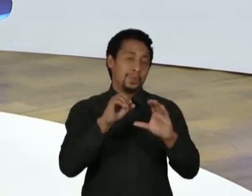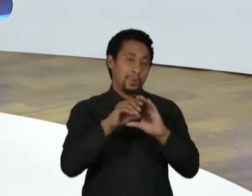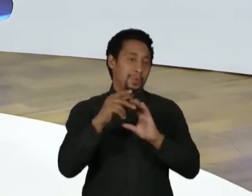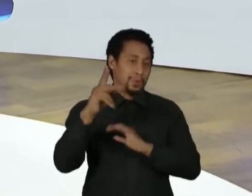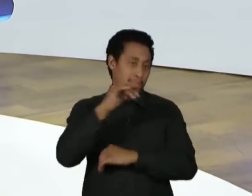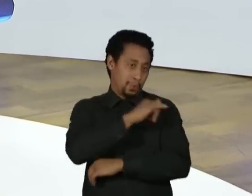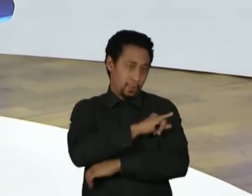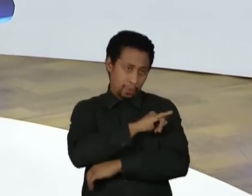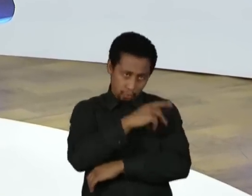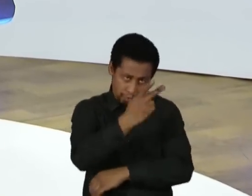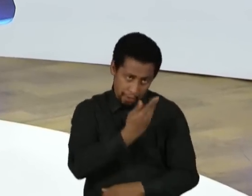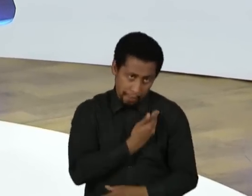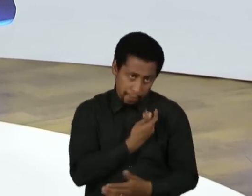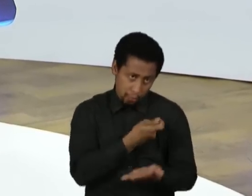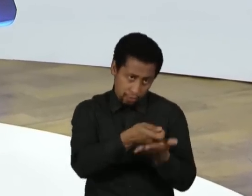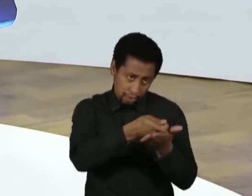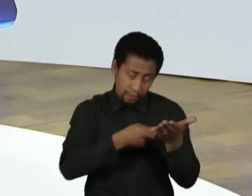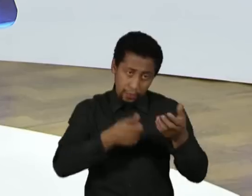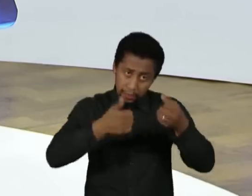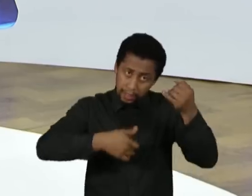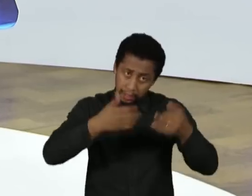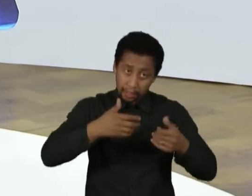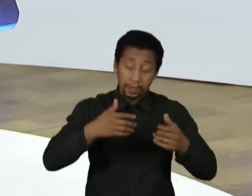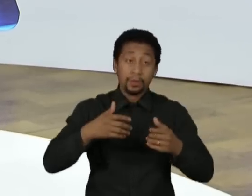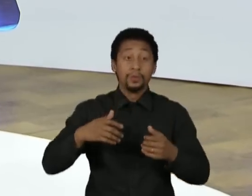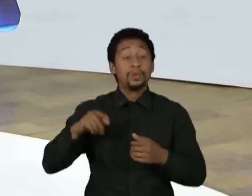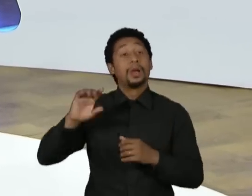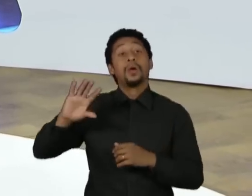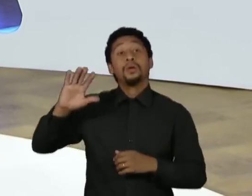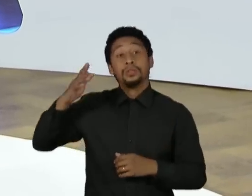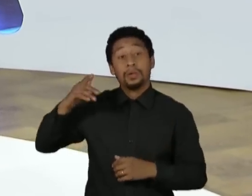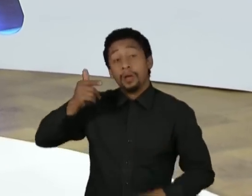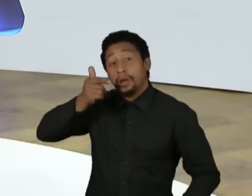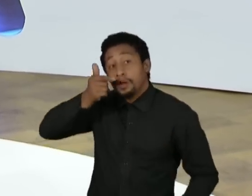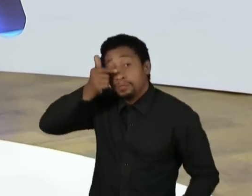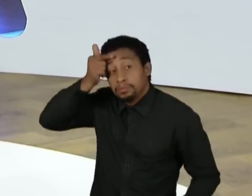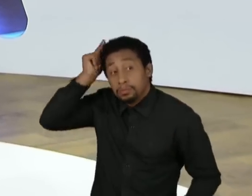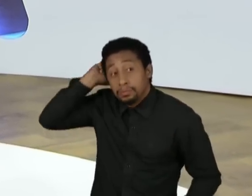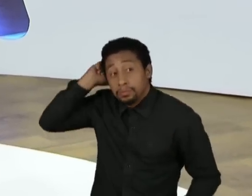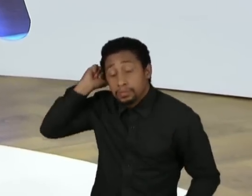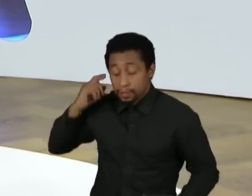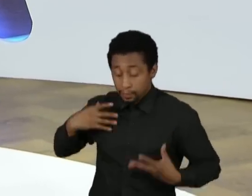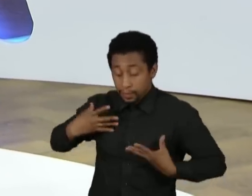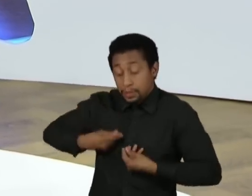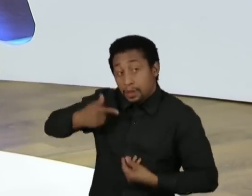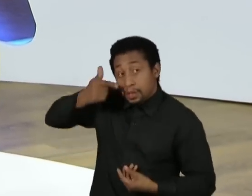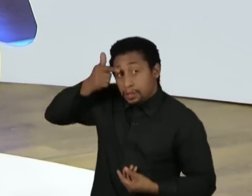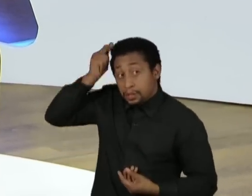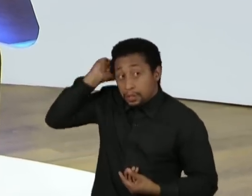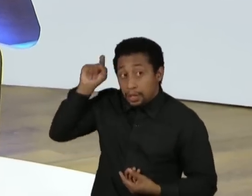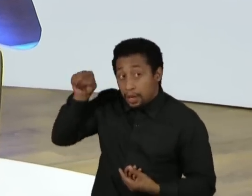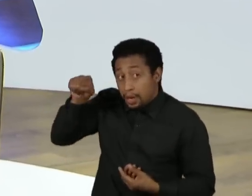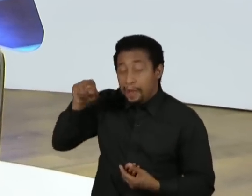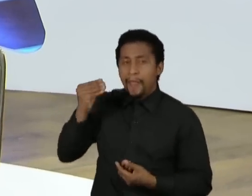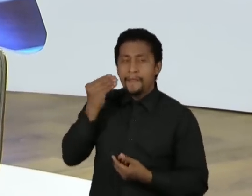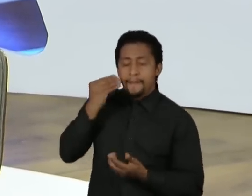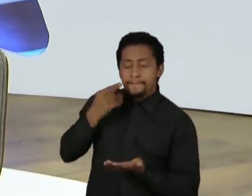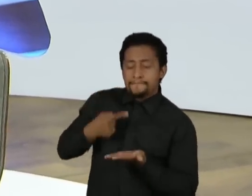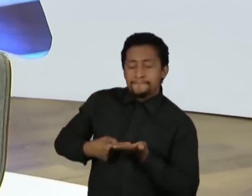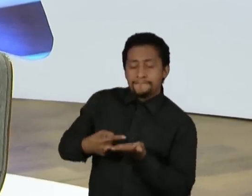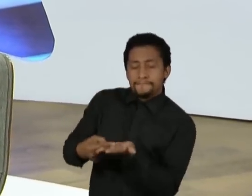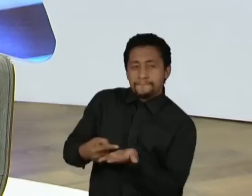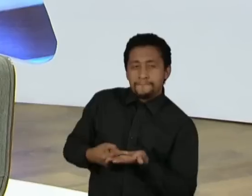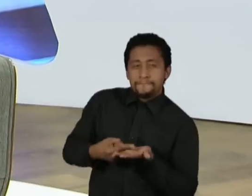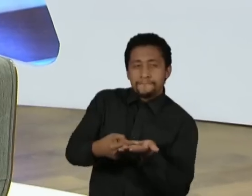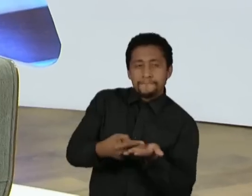ontem que houve uma concatenação de esforços, que o ministro Alexandre de Moraes teria buscado construir uma unanimidade dentro do Tribunal Superior